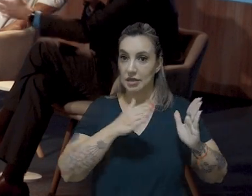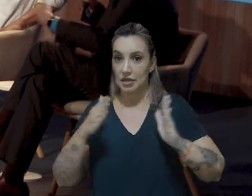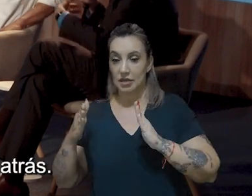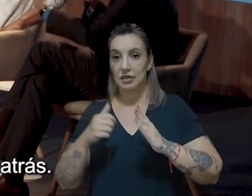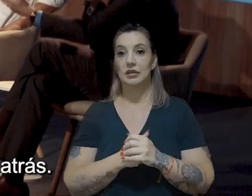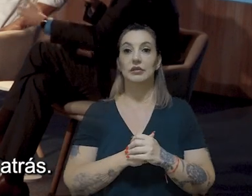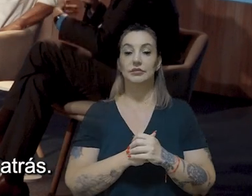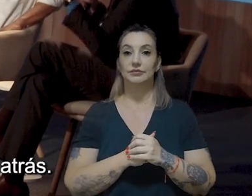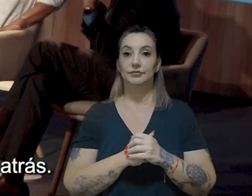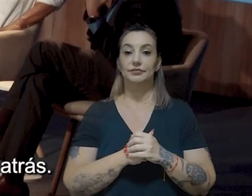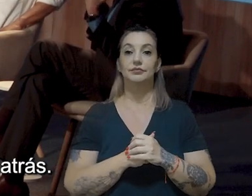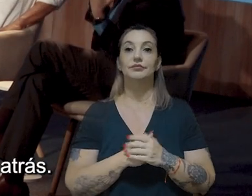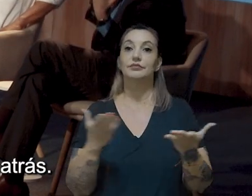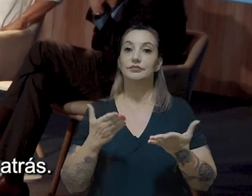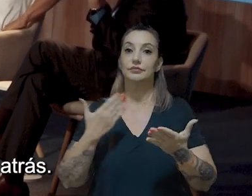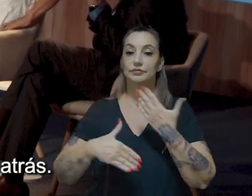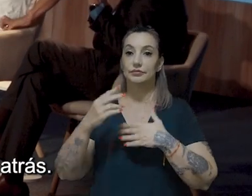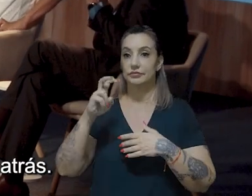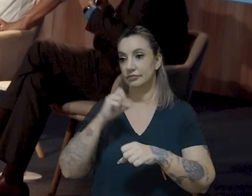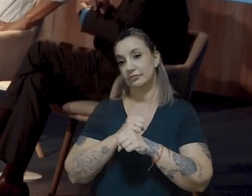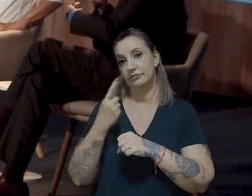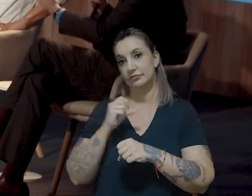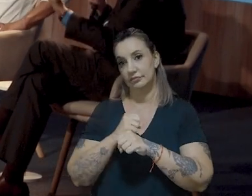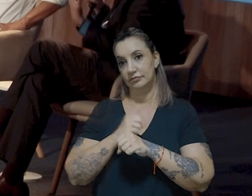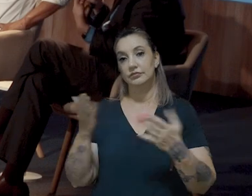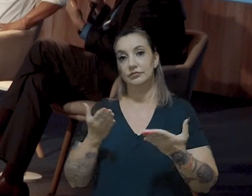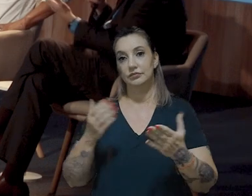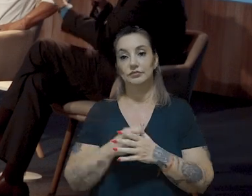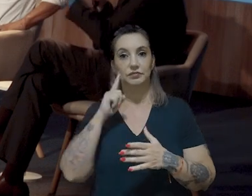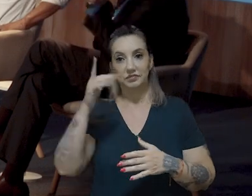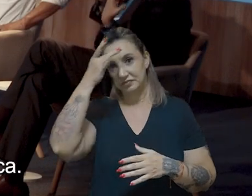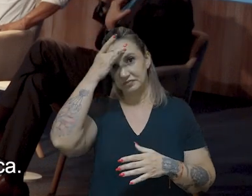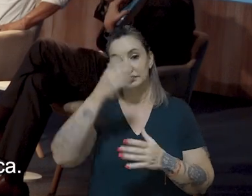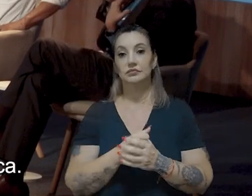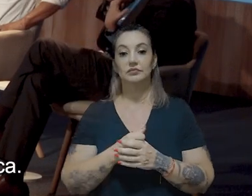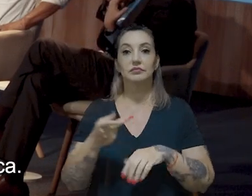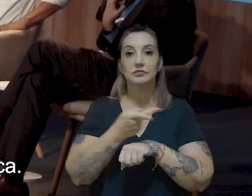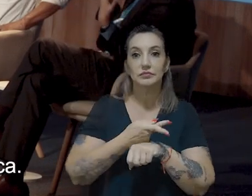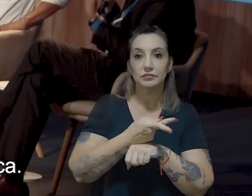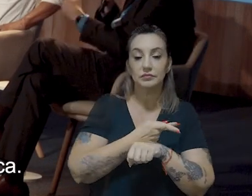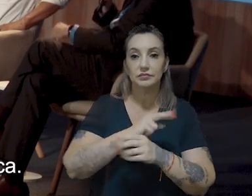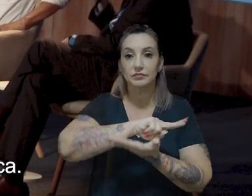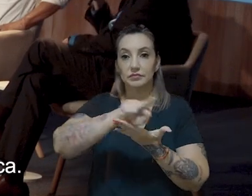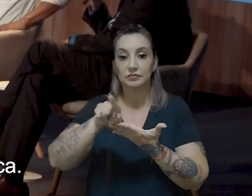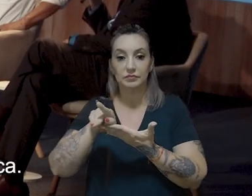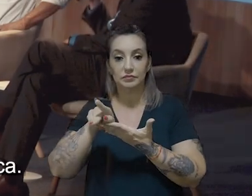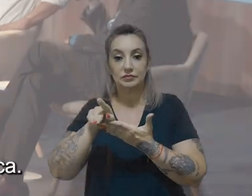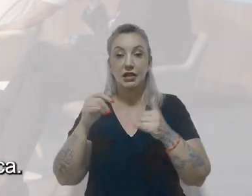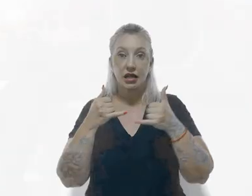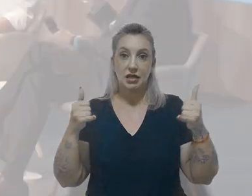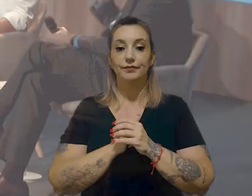com uma tema elétrica carvão como se colocava há 5 10 anos atrás né hoje em dia o pessoal é mais Consciente e Claro tá buscando a a diversificação da matriz